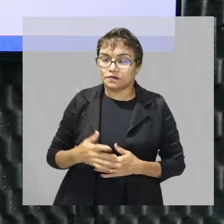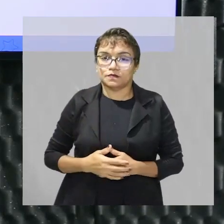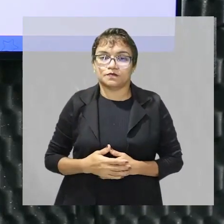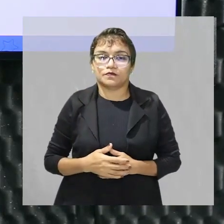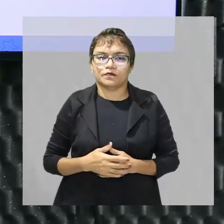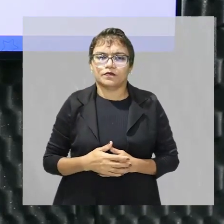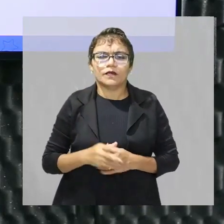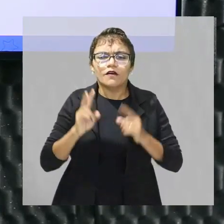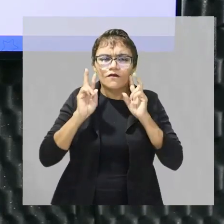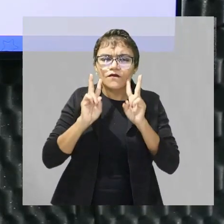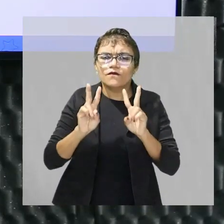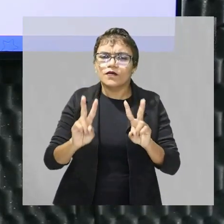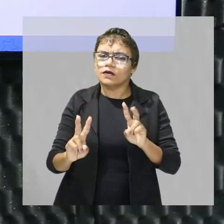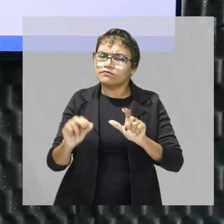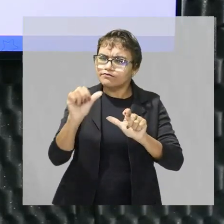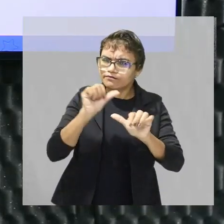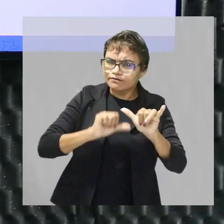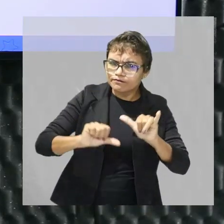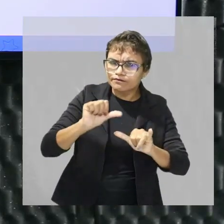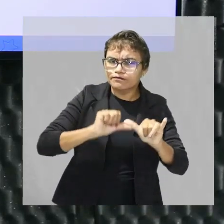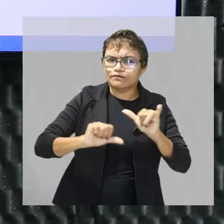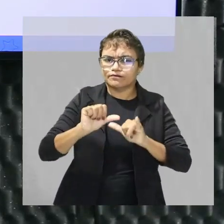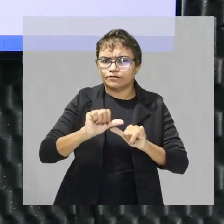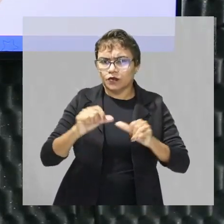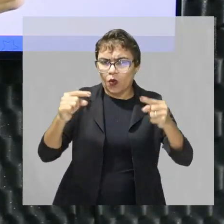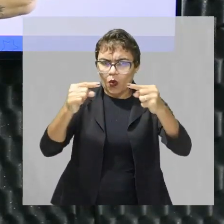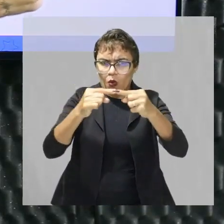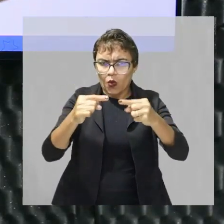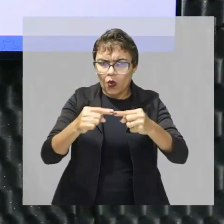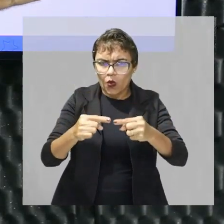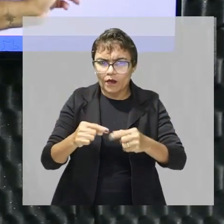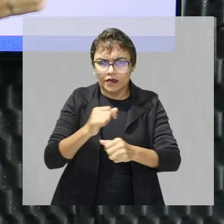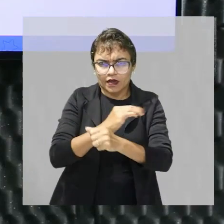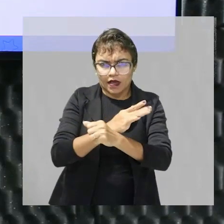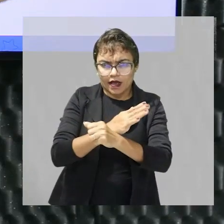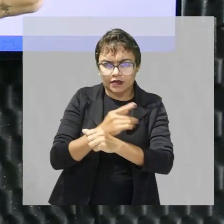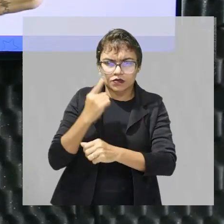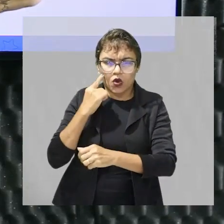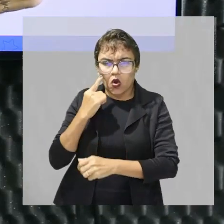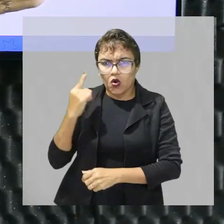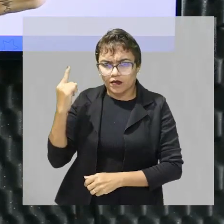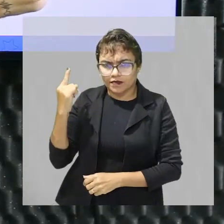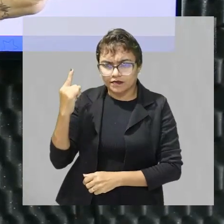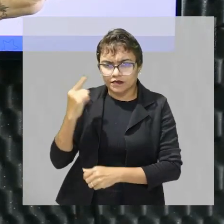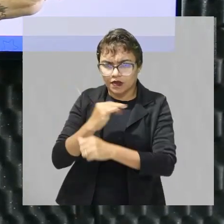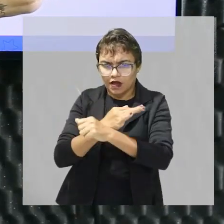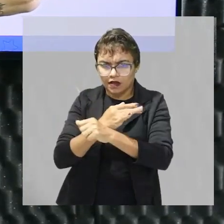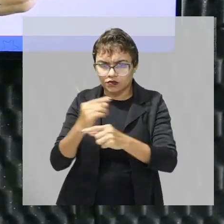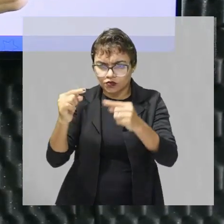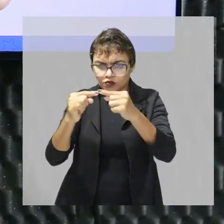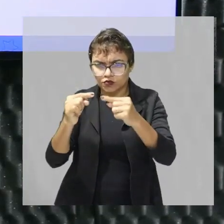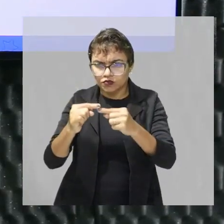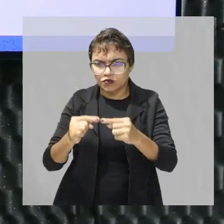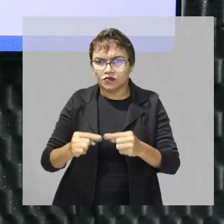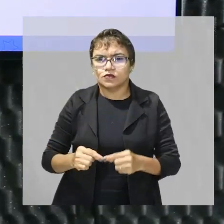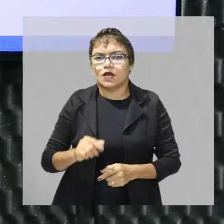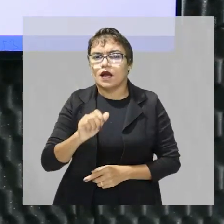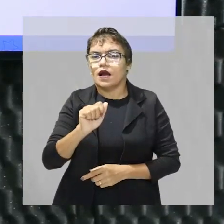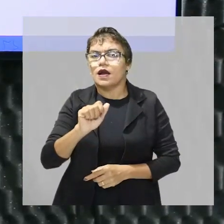nós vamos combinar o ácido salicílico com o ácido acetil salicílico, que é a